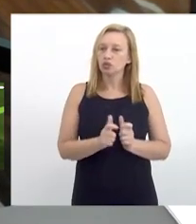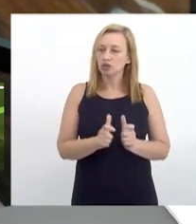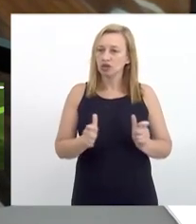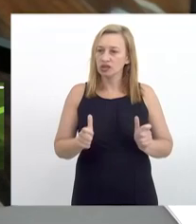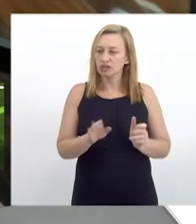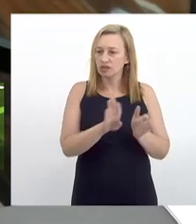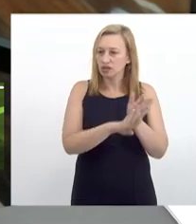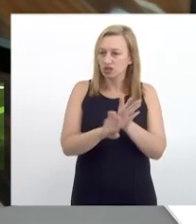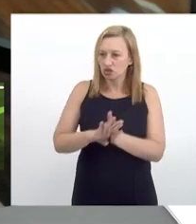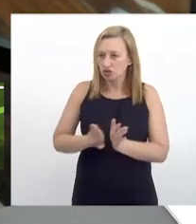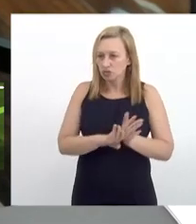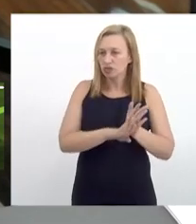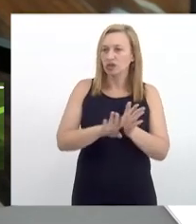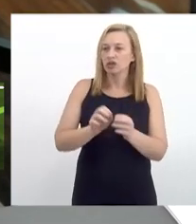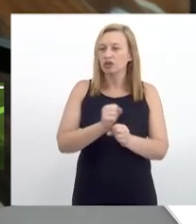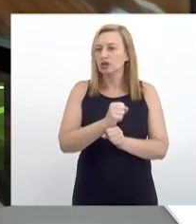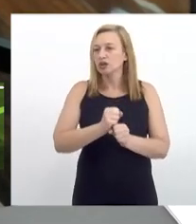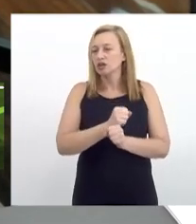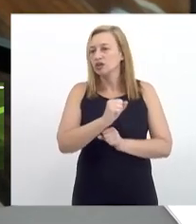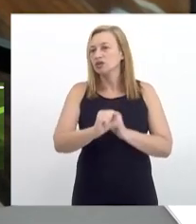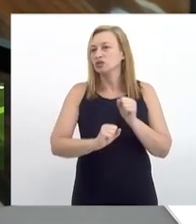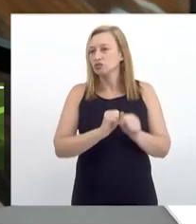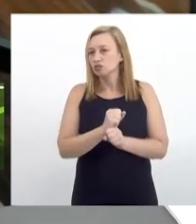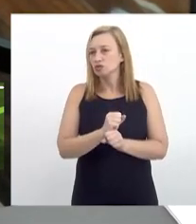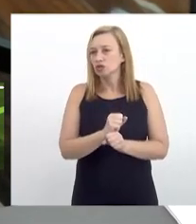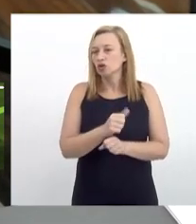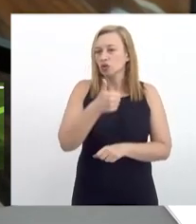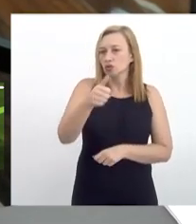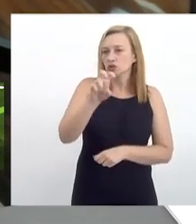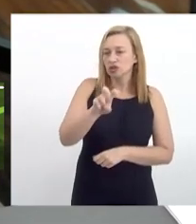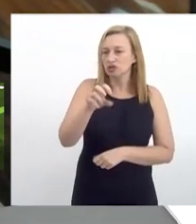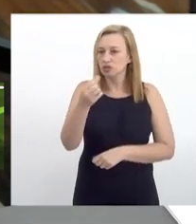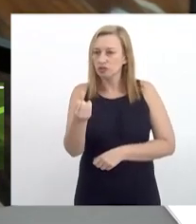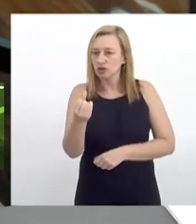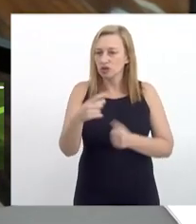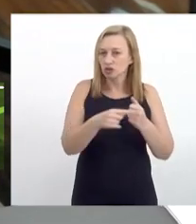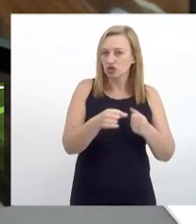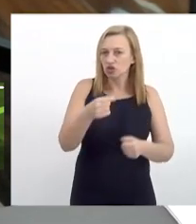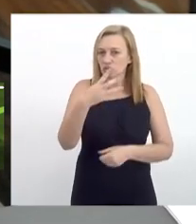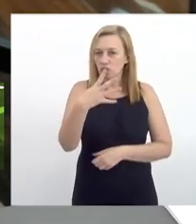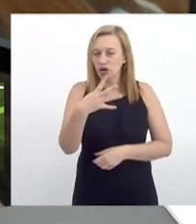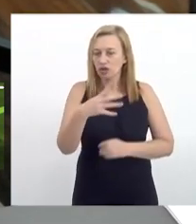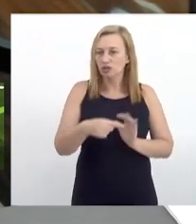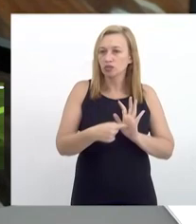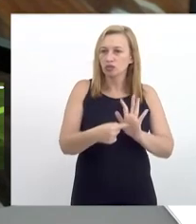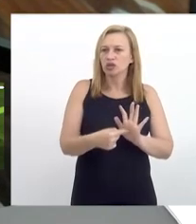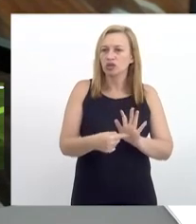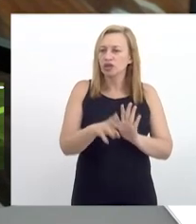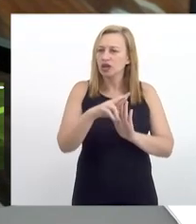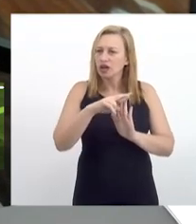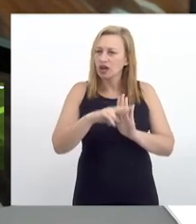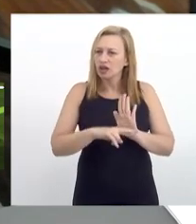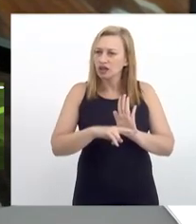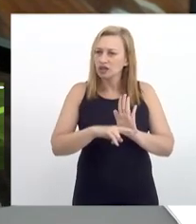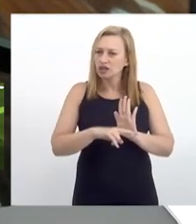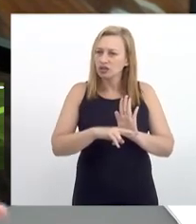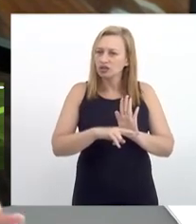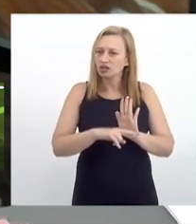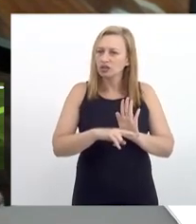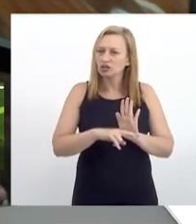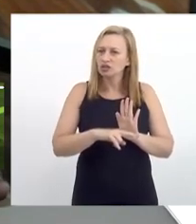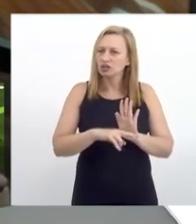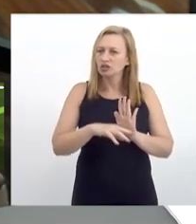despesas. Já a LC156, em seu artigo quarto, afirma que as regras devem valer para os anos